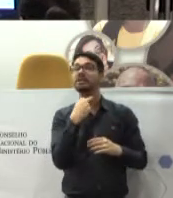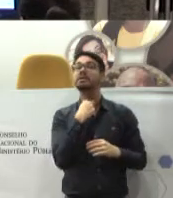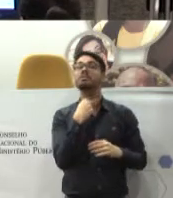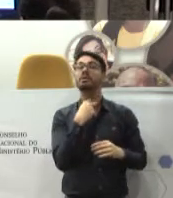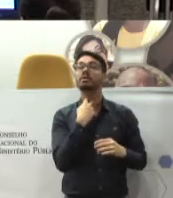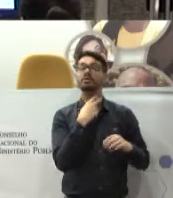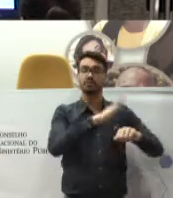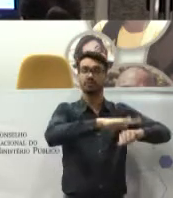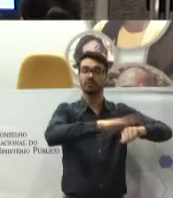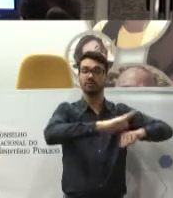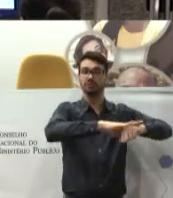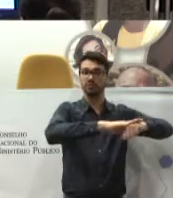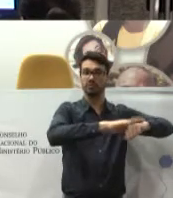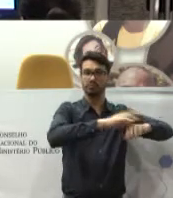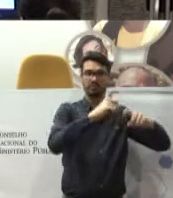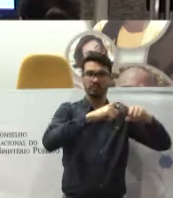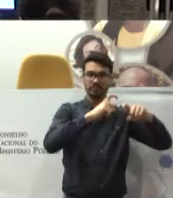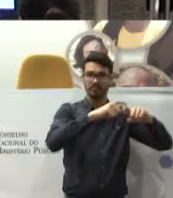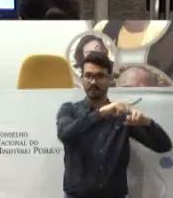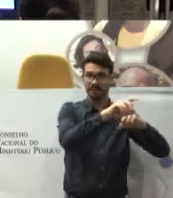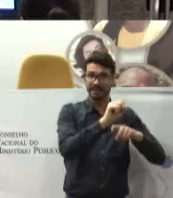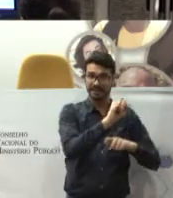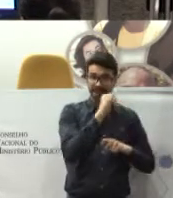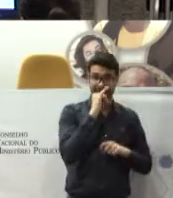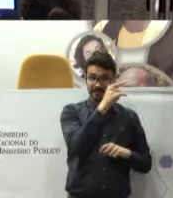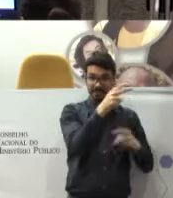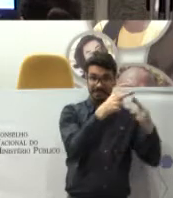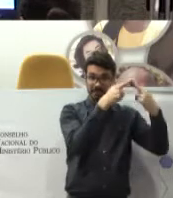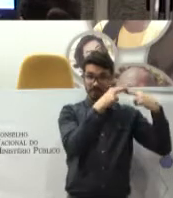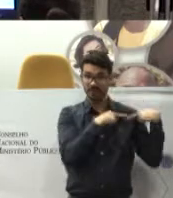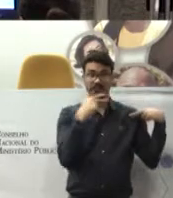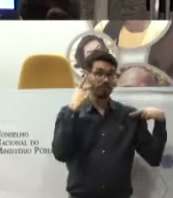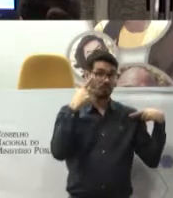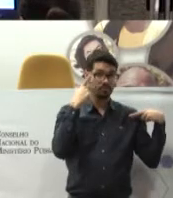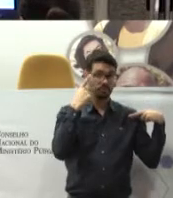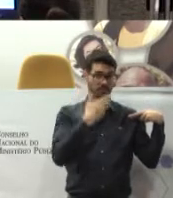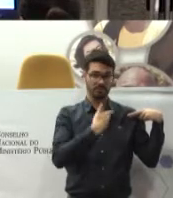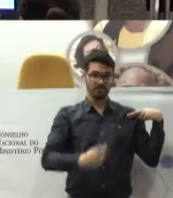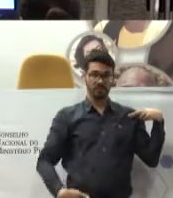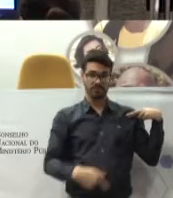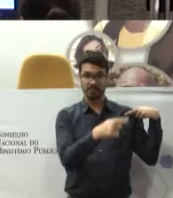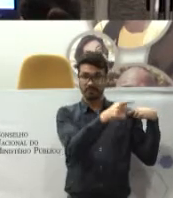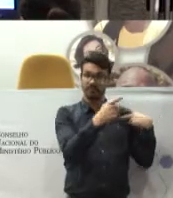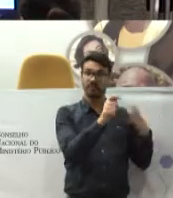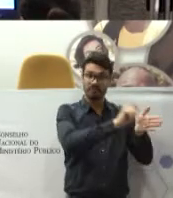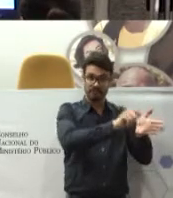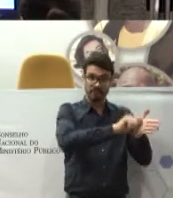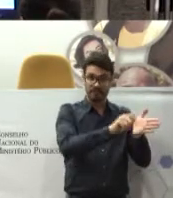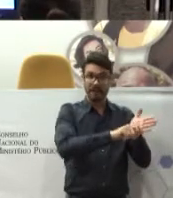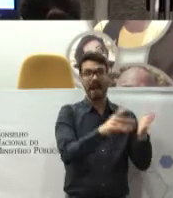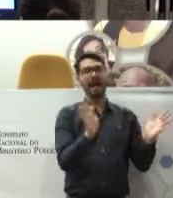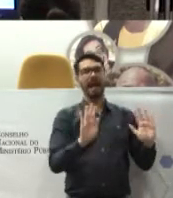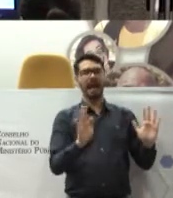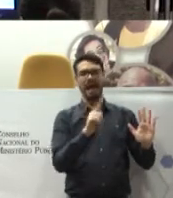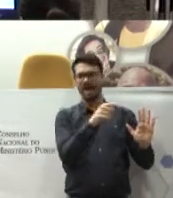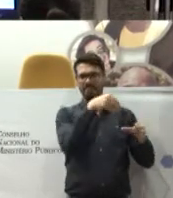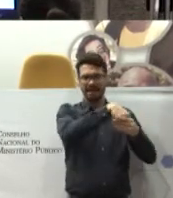médico. Mas digo, médico, para você prescrever fora da política pública, você deve dizer que aquela que está na política pública não serve, né?